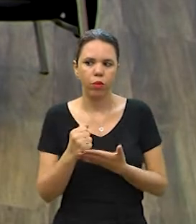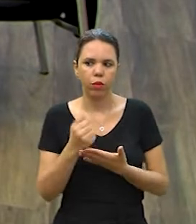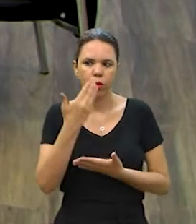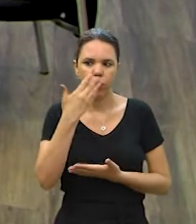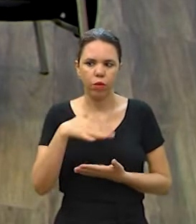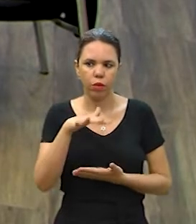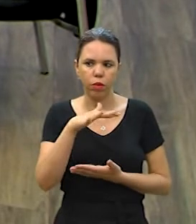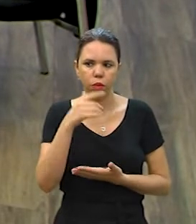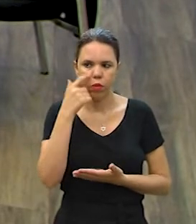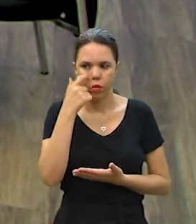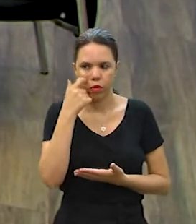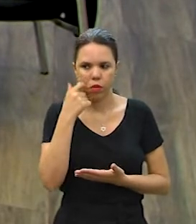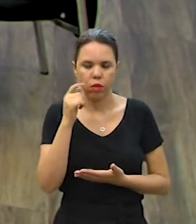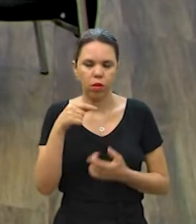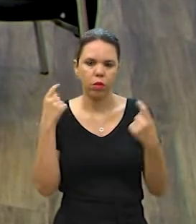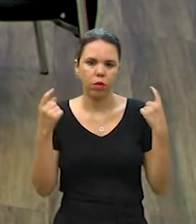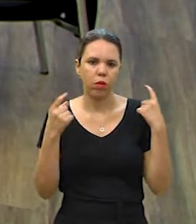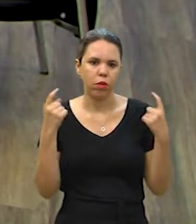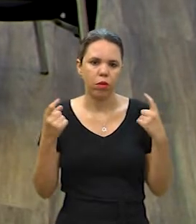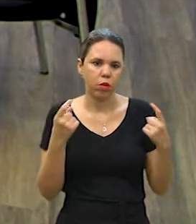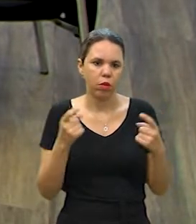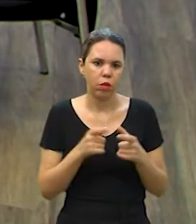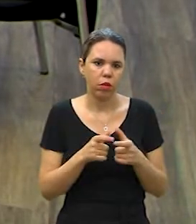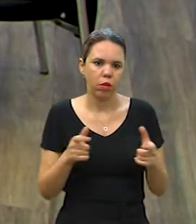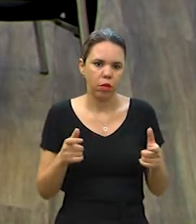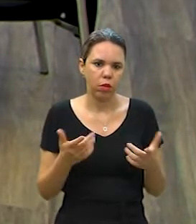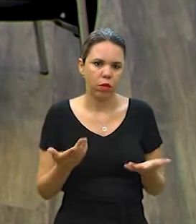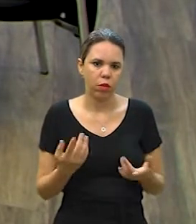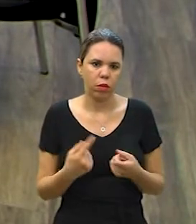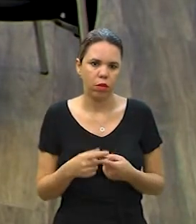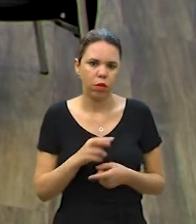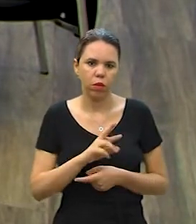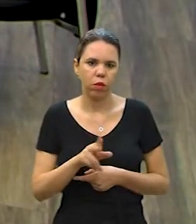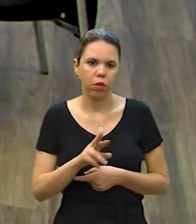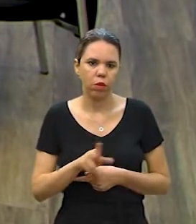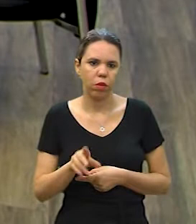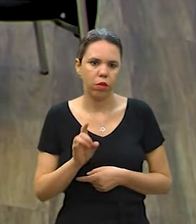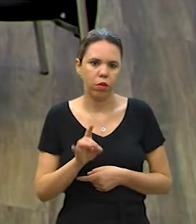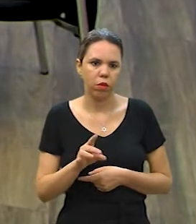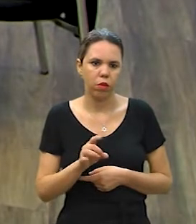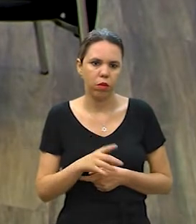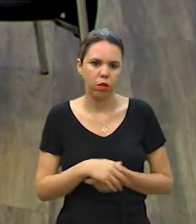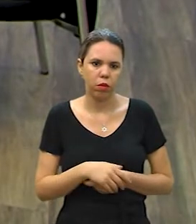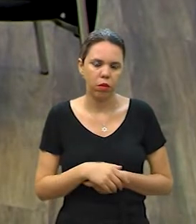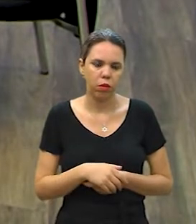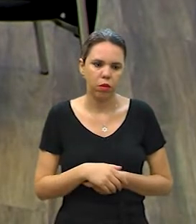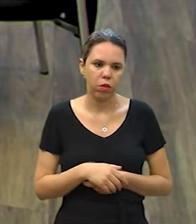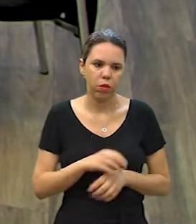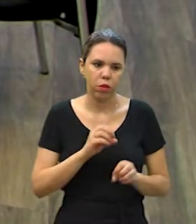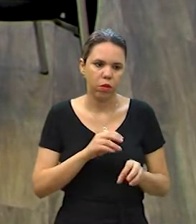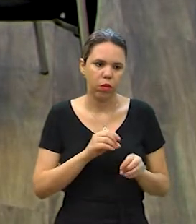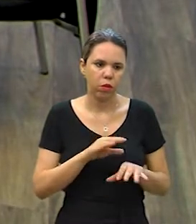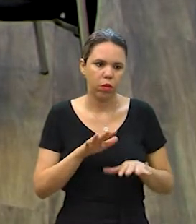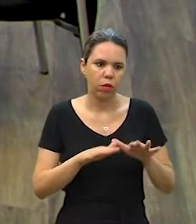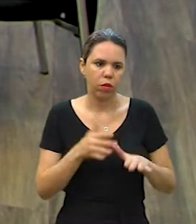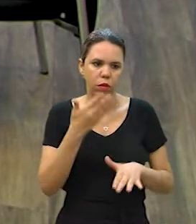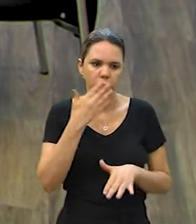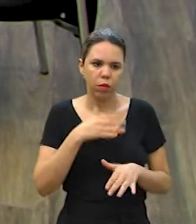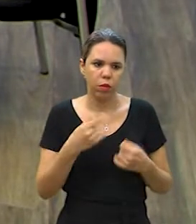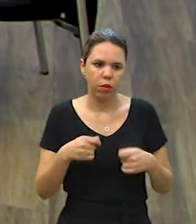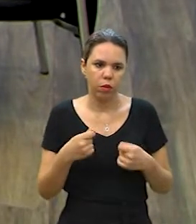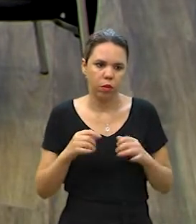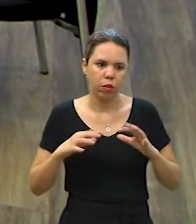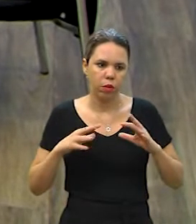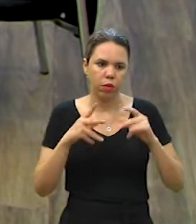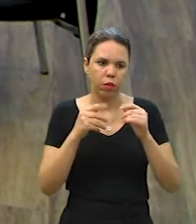crianças. Mas é uma preocupação enorme, porque não é só a questão da educação. Essas crianças precisam de tudo,